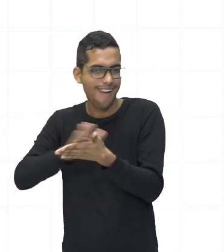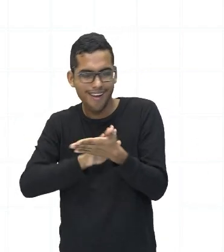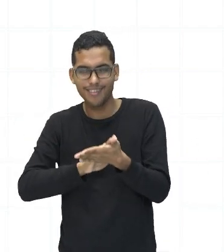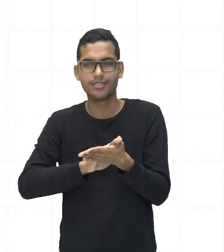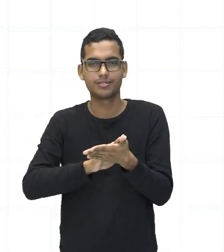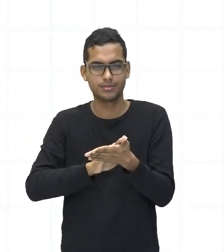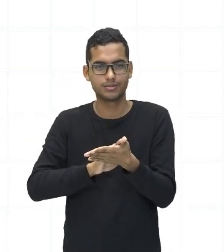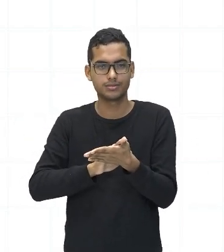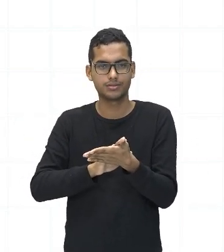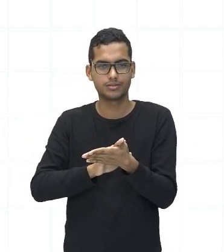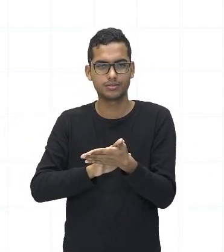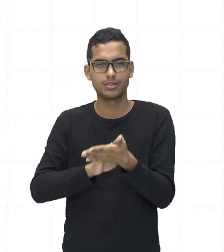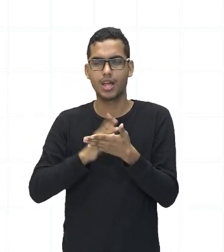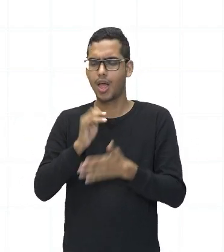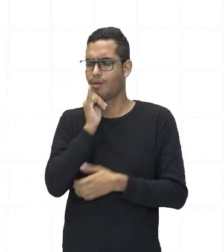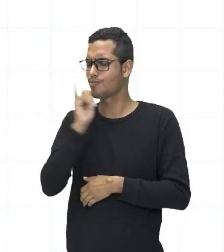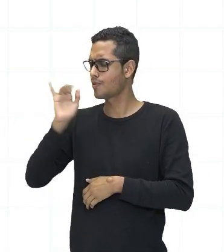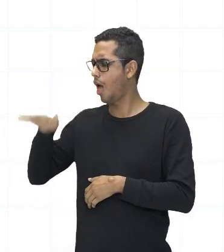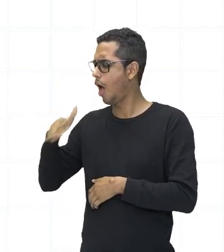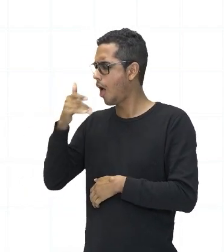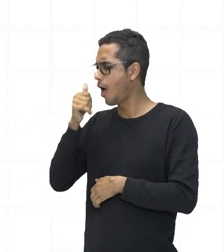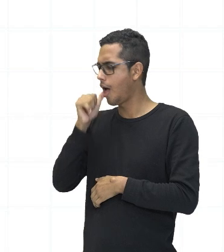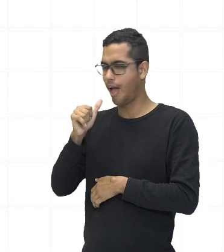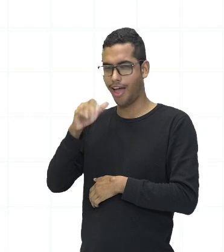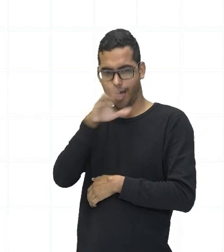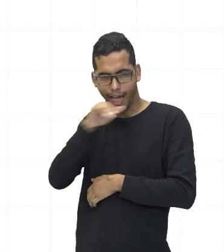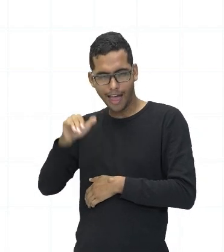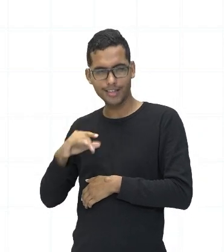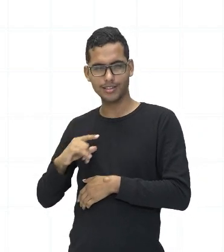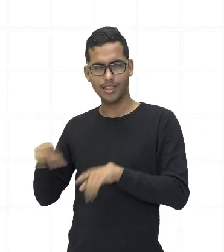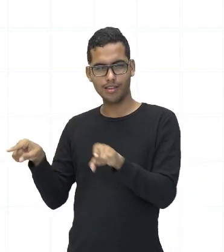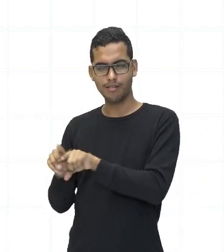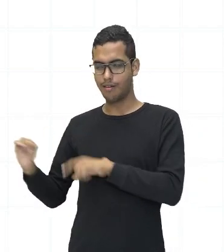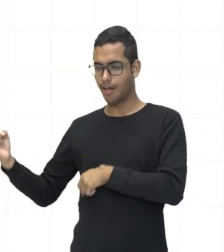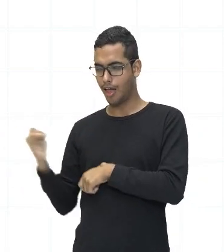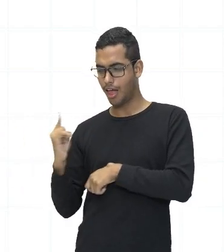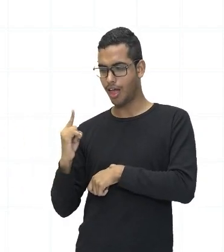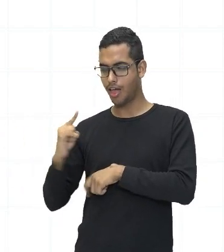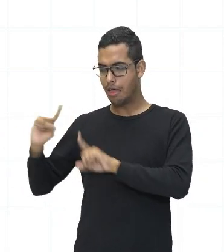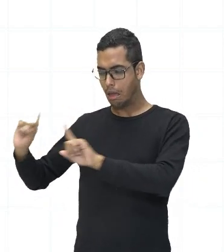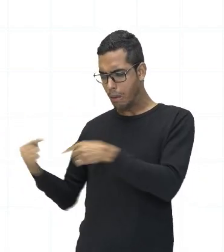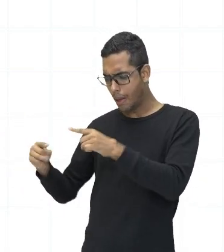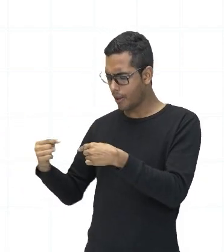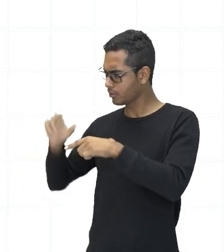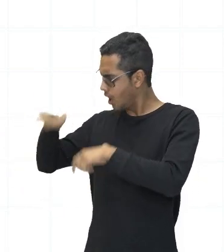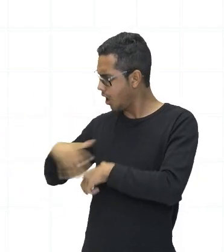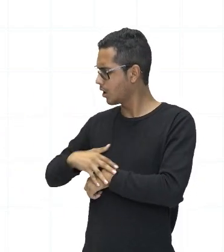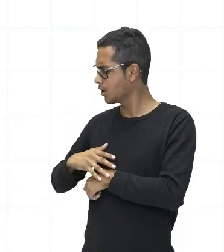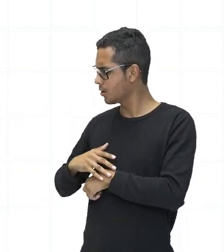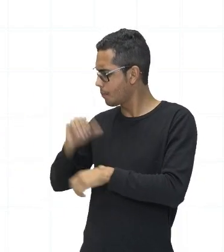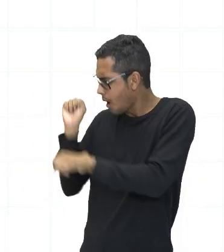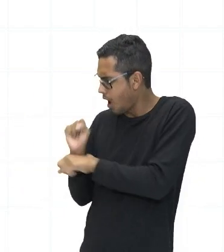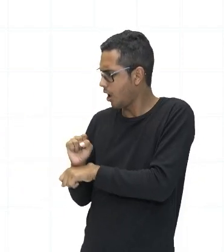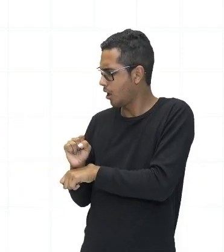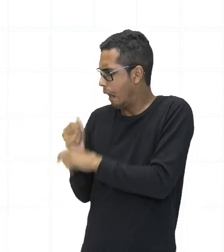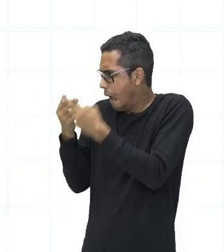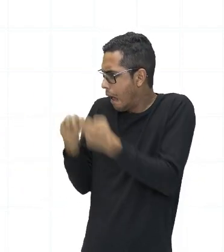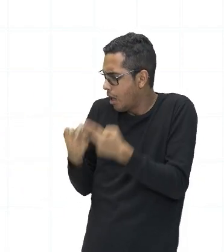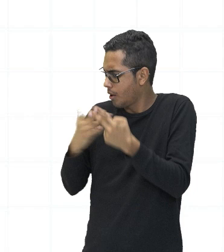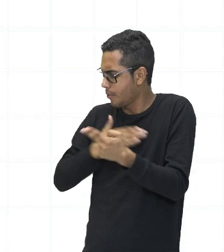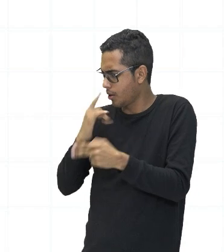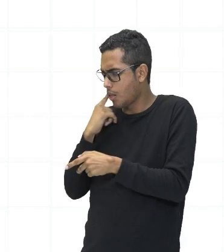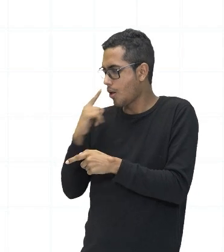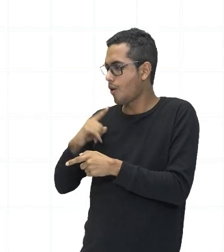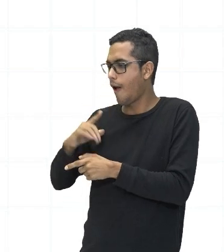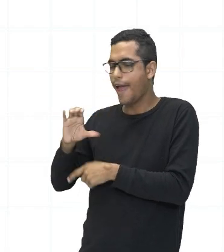não me enche a paciência, né? Então, na segunda ocorrência, é esse segundo